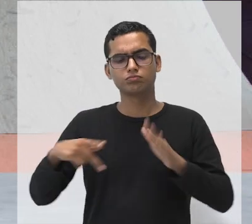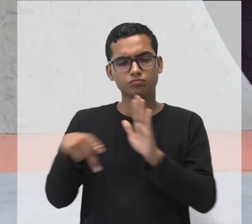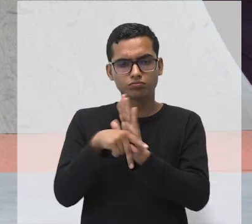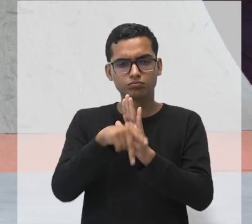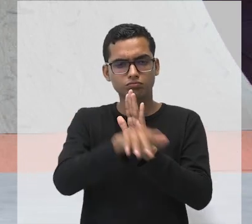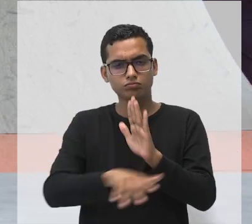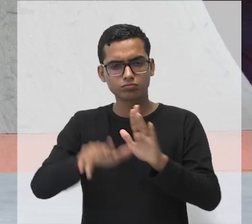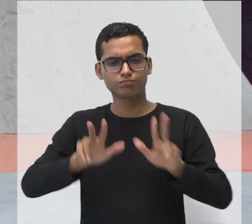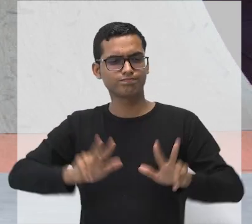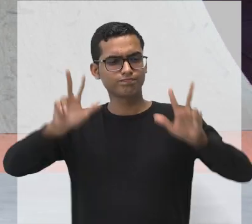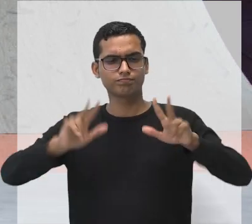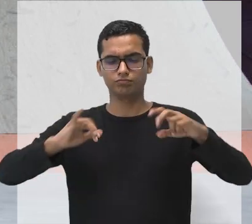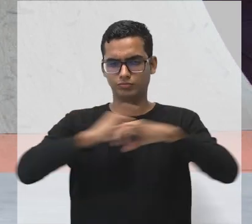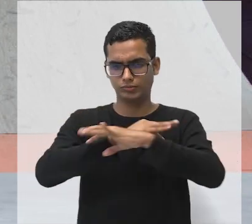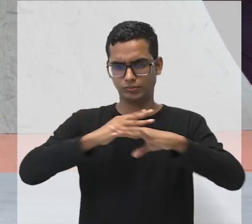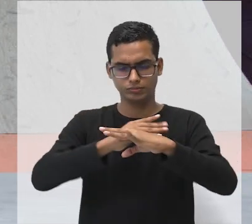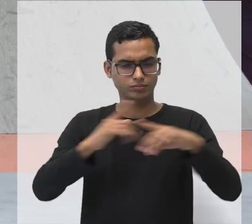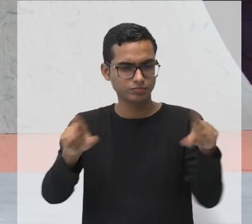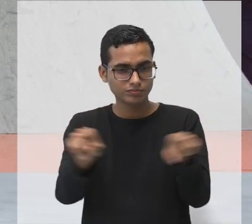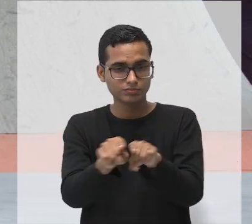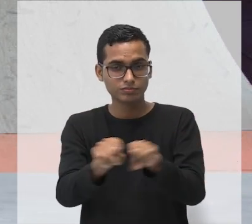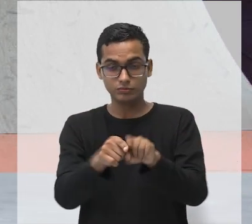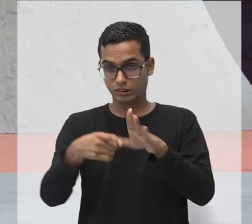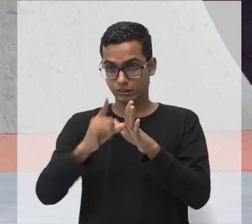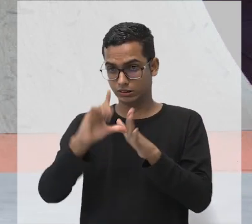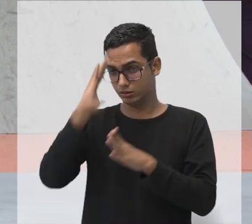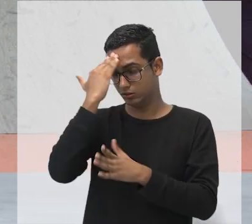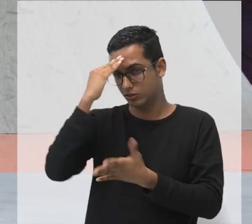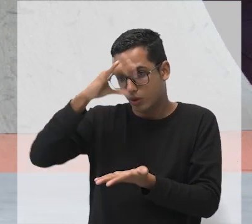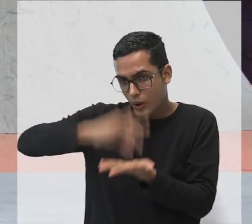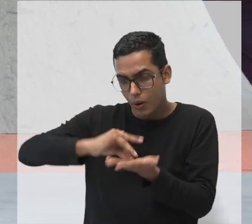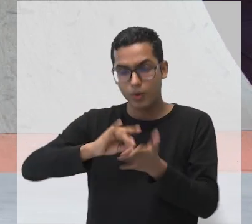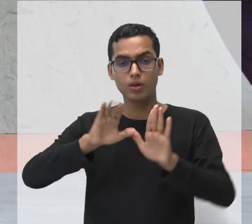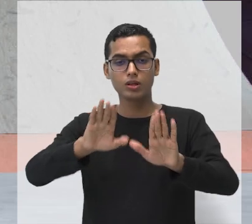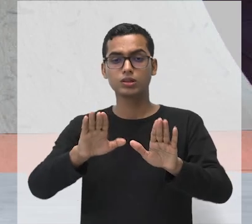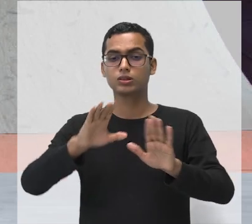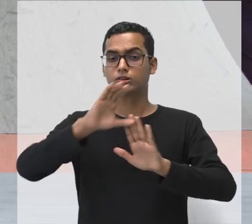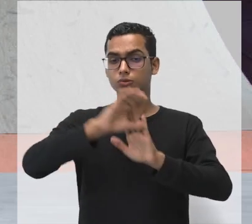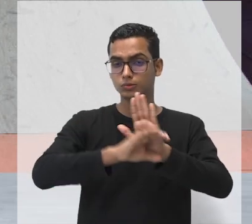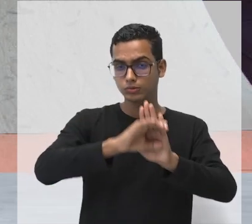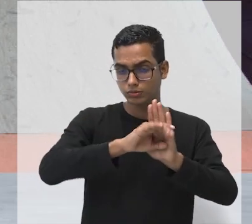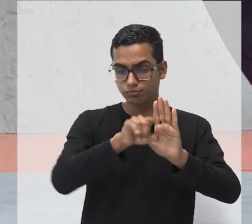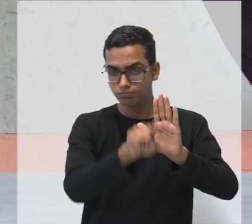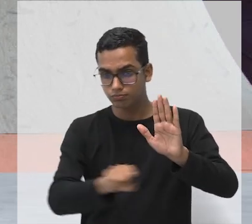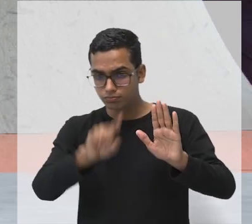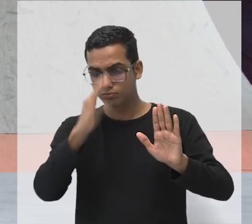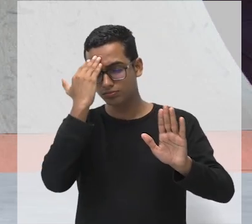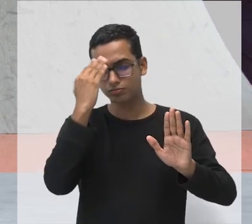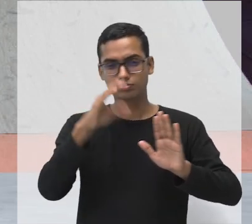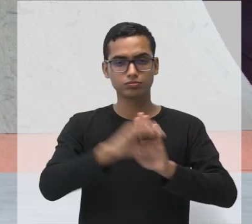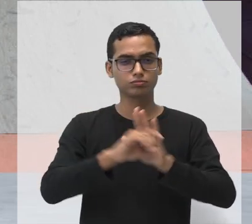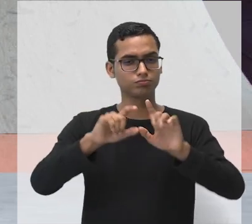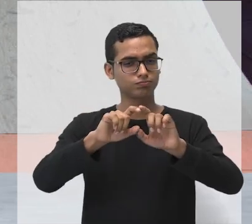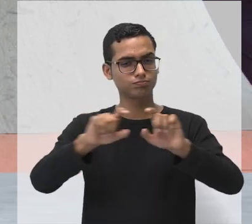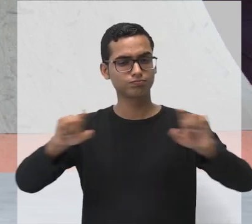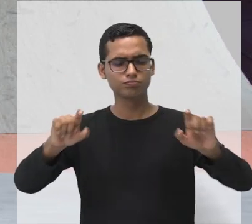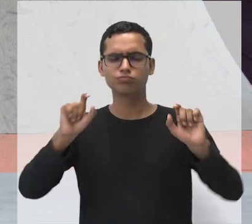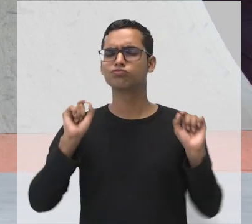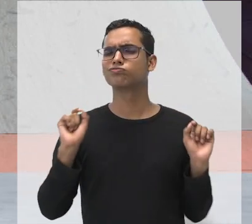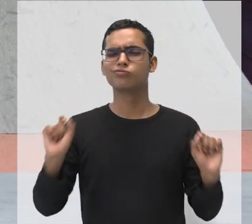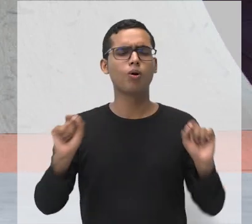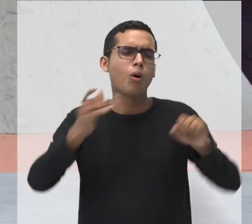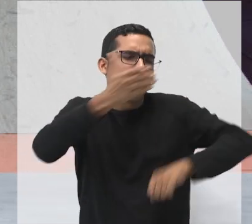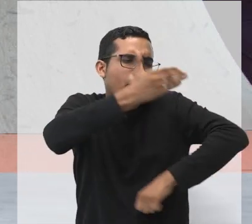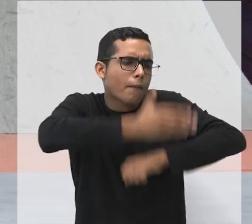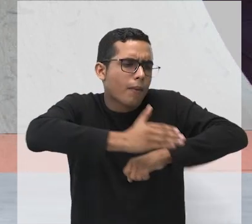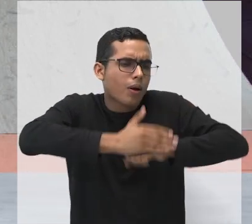aventura urbana? Antes de a gente entender, o que é, eu quero definir para vocês o que serão essas práticas, o que são,